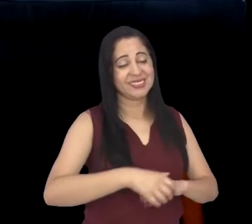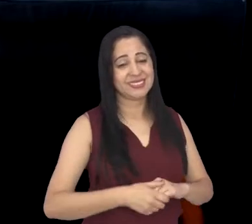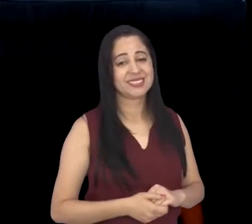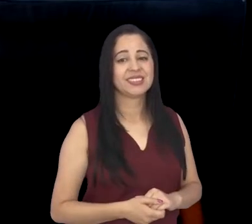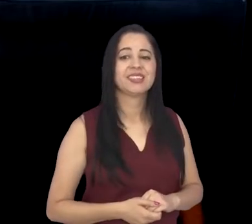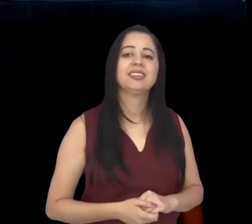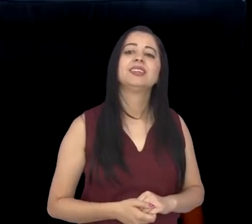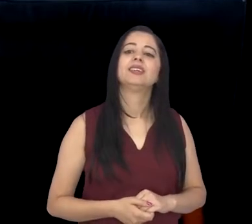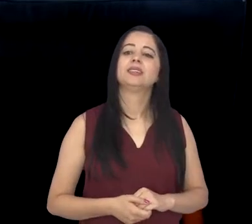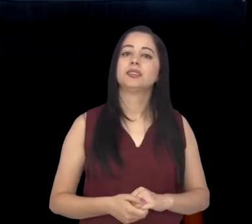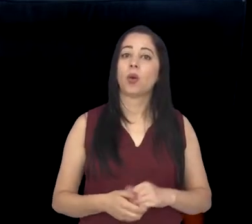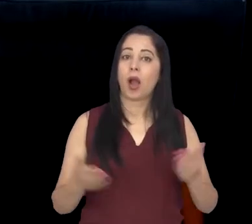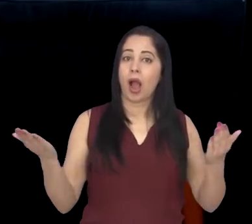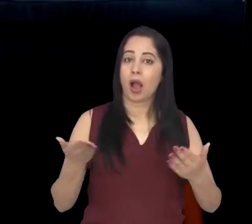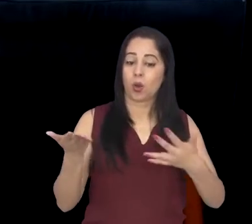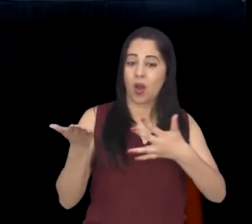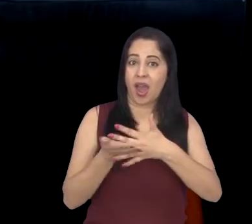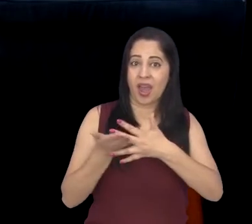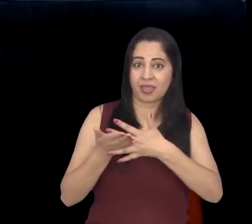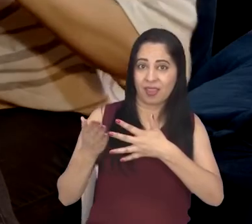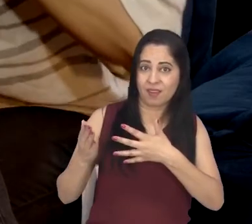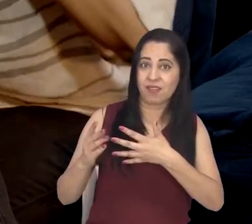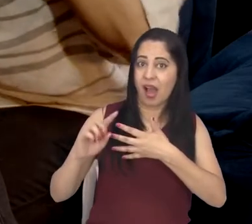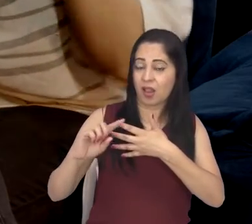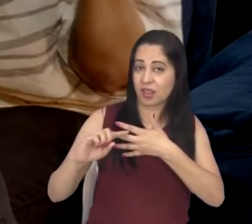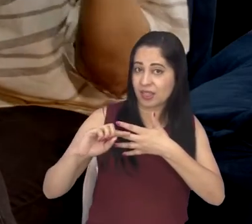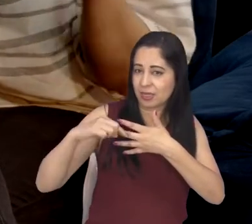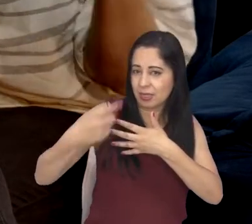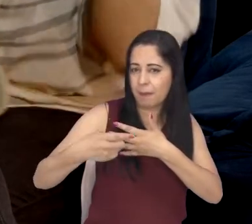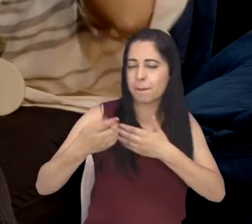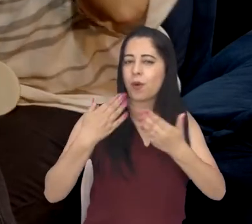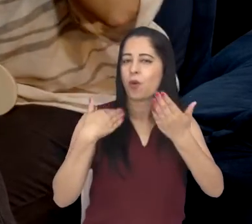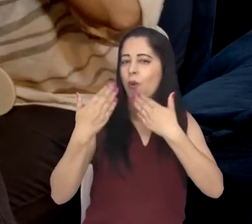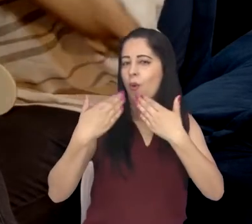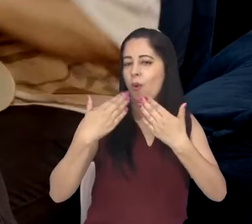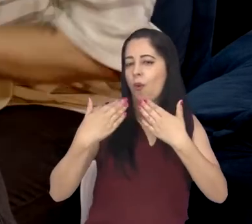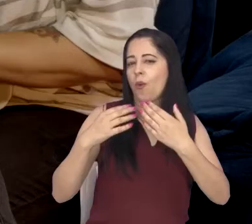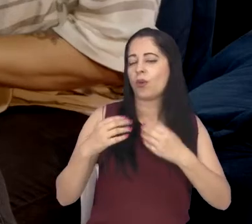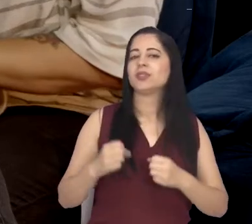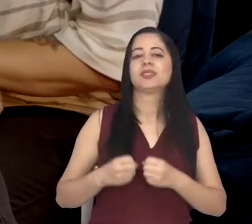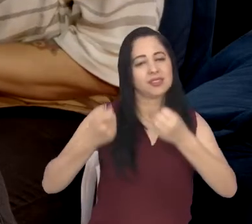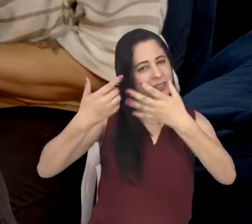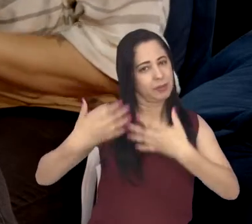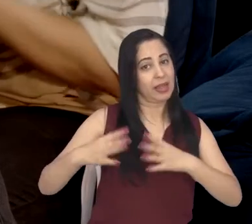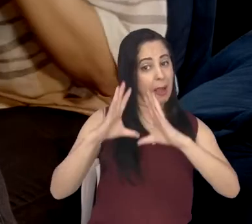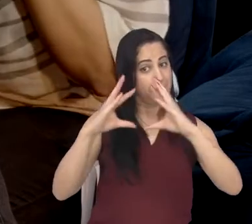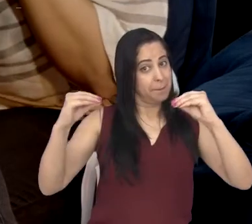Nossa. Gilson, eu vou chamar o comercial para a gente voltar com as histórias da Band. Então, tá bom. Até já já.